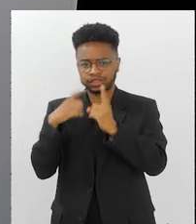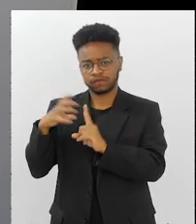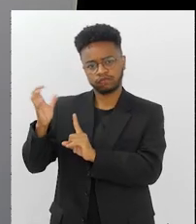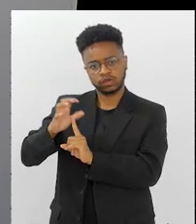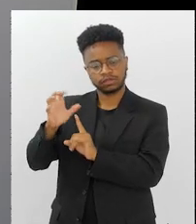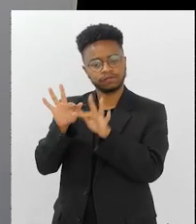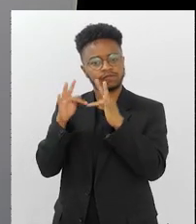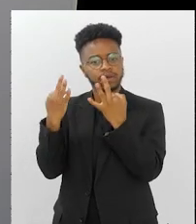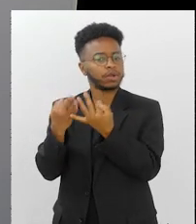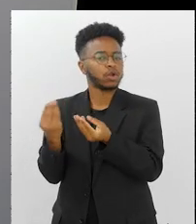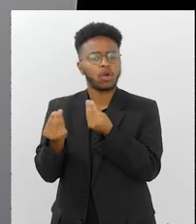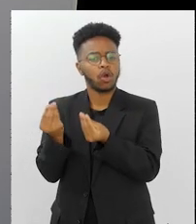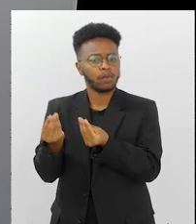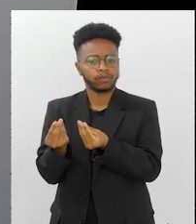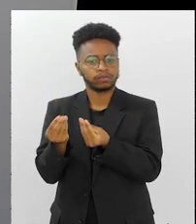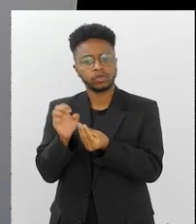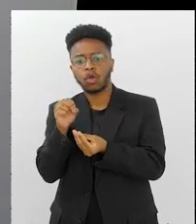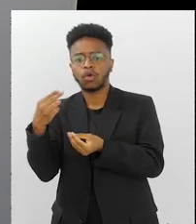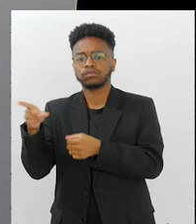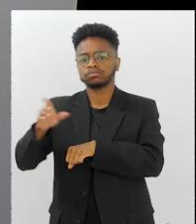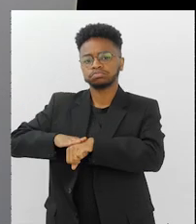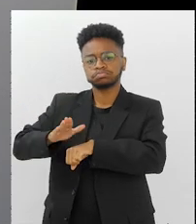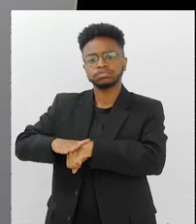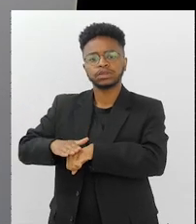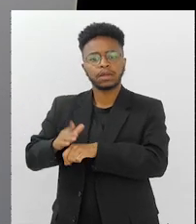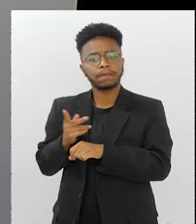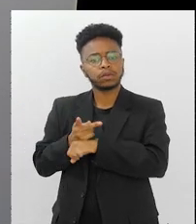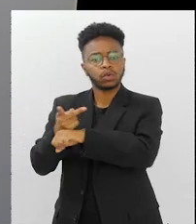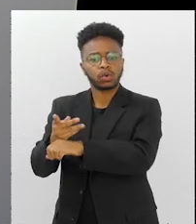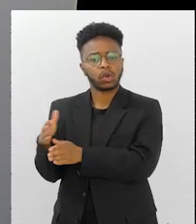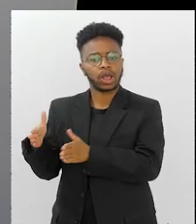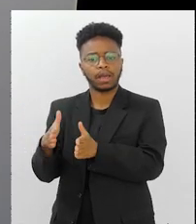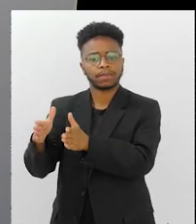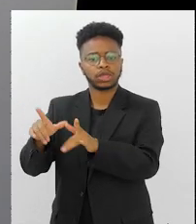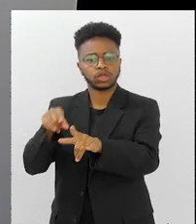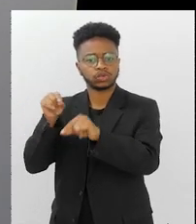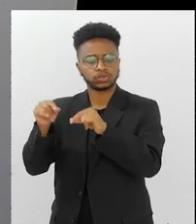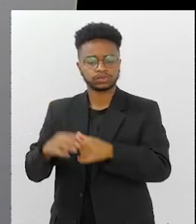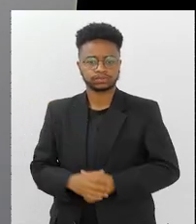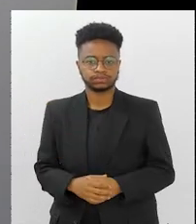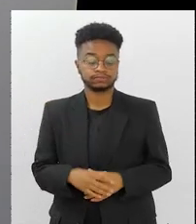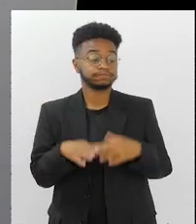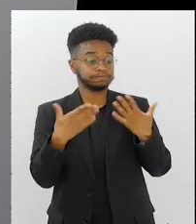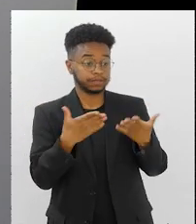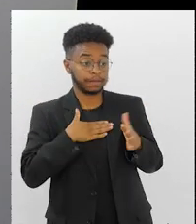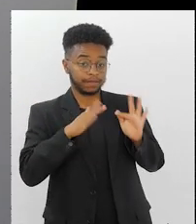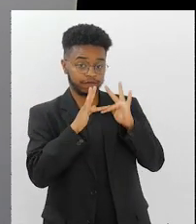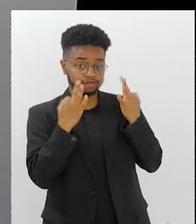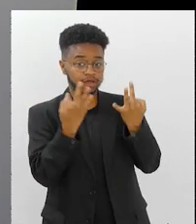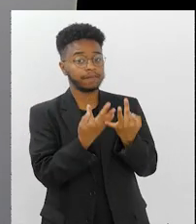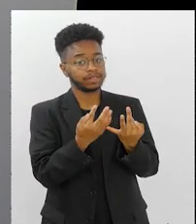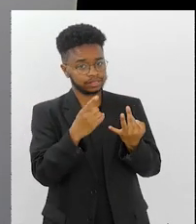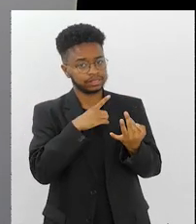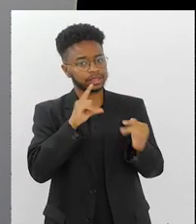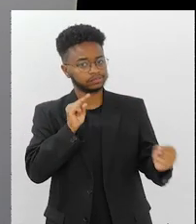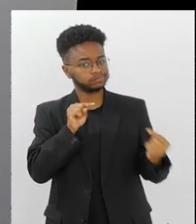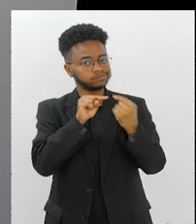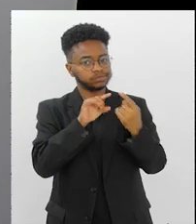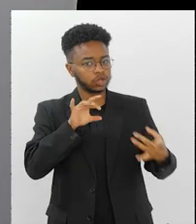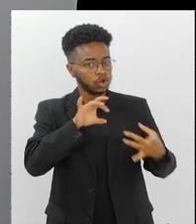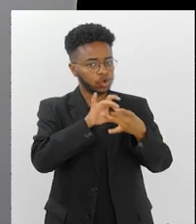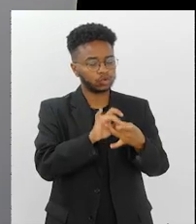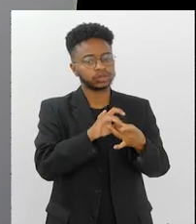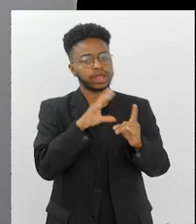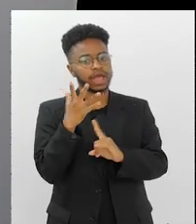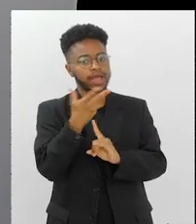influência familiar Ou você procurou o seu próprio caminho é então minha família tem essa veia artística né minha